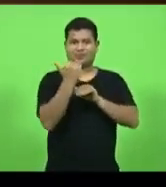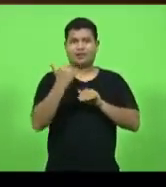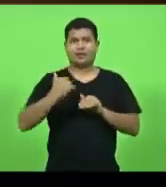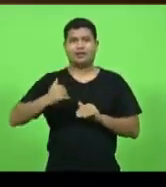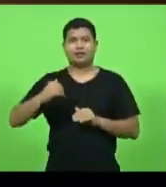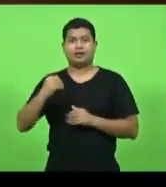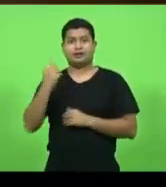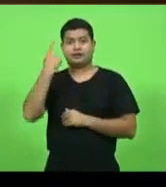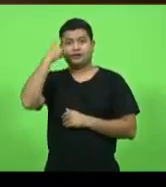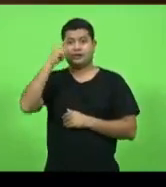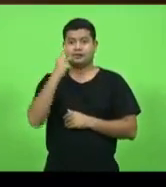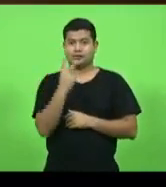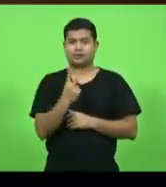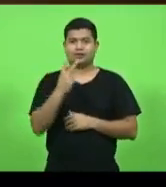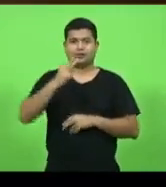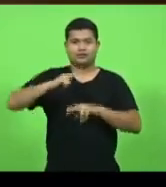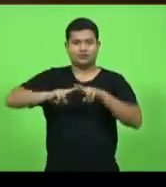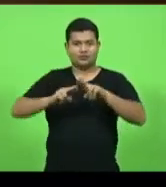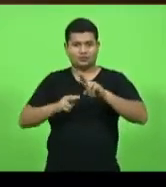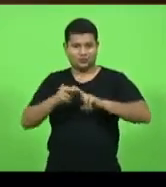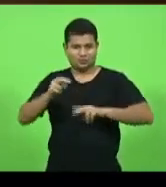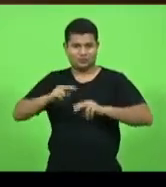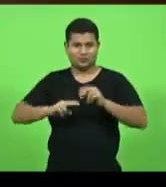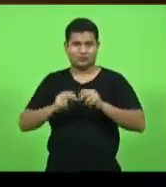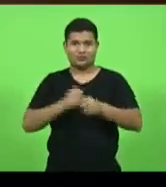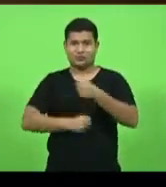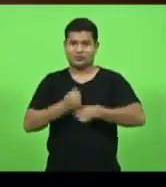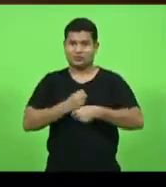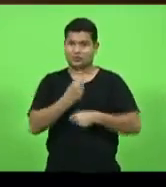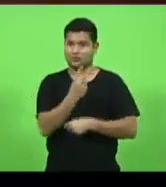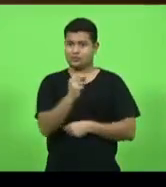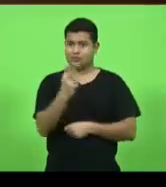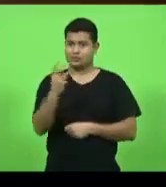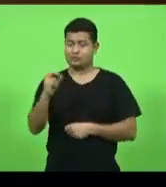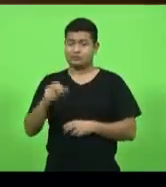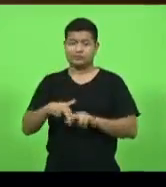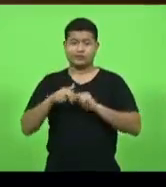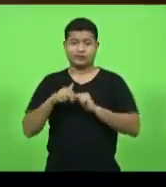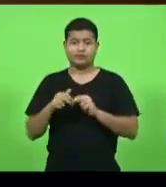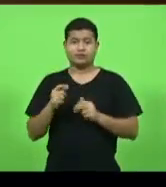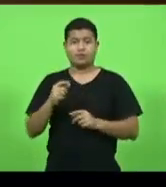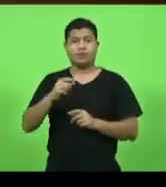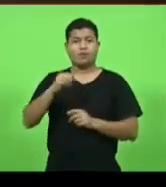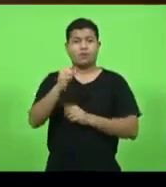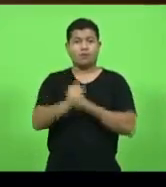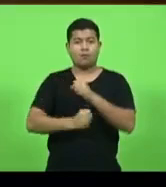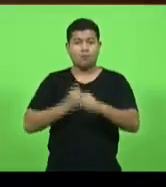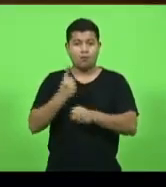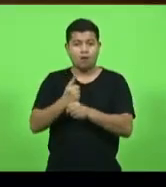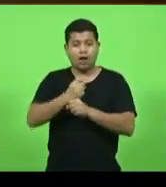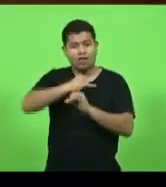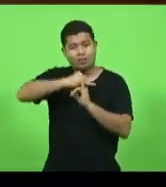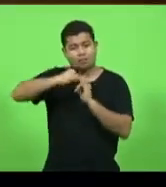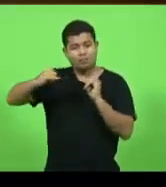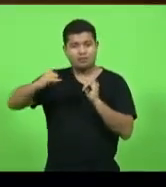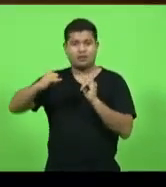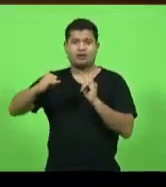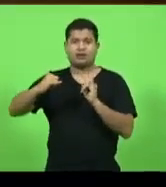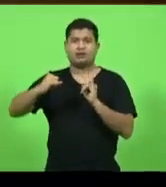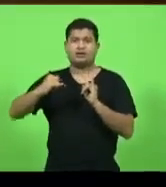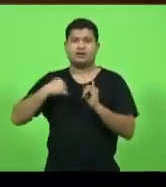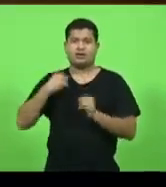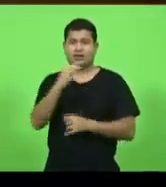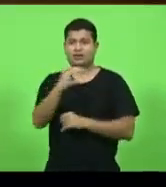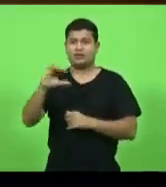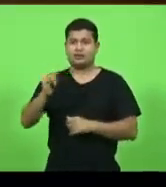junho do ano passado. Portanto, ele ficou um ano e meio na CCJ. Teve o voto do relator, nosso